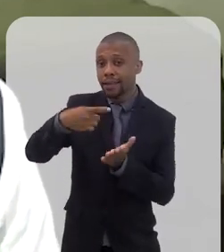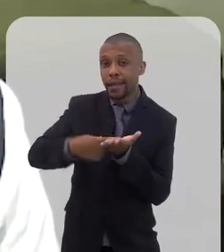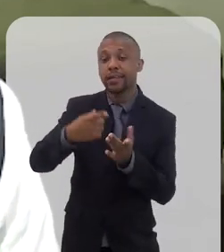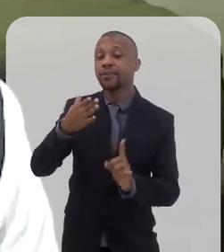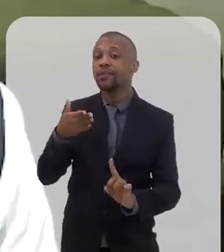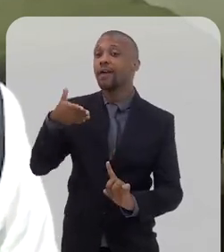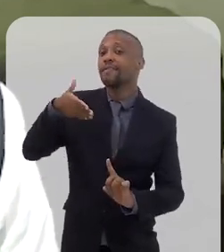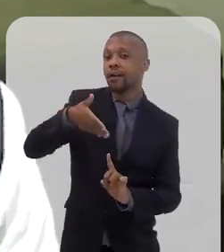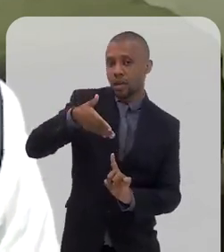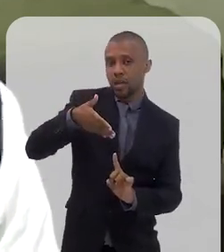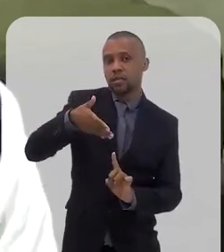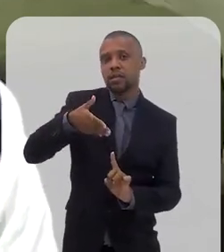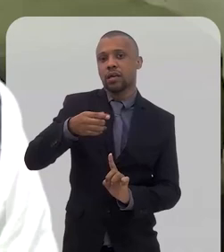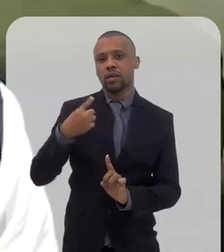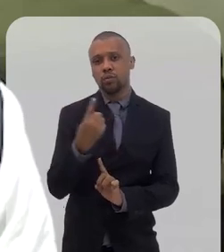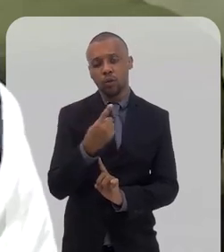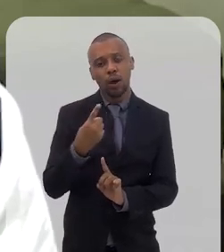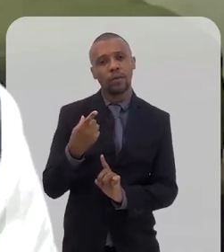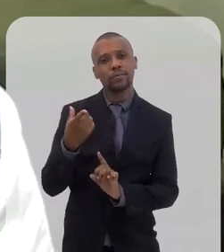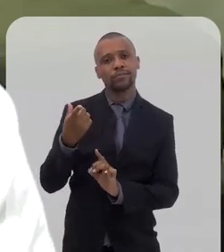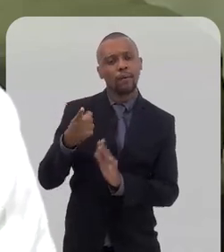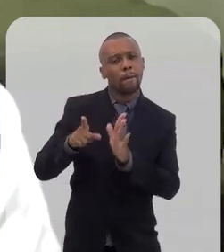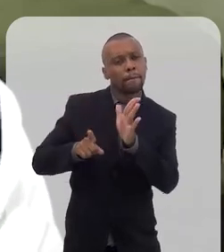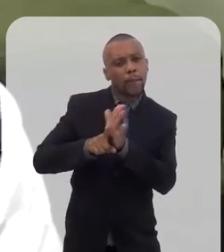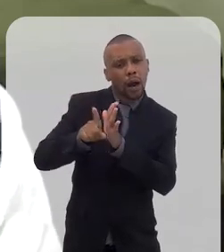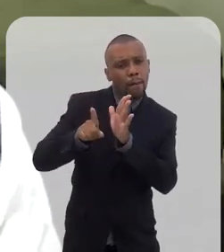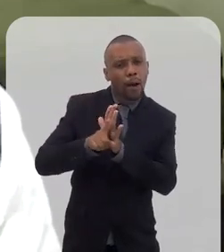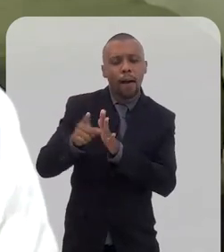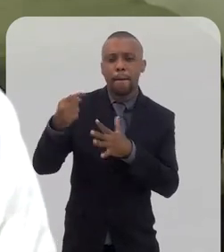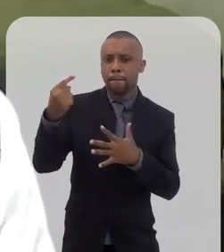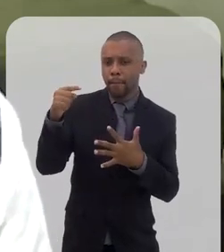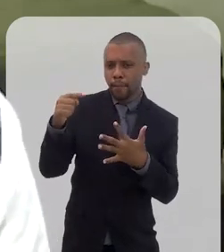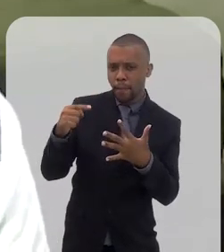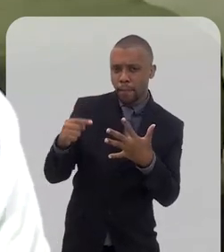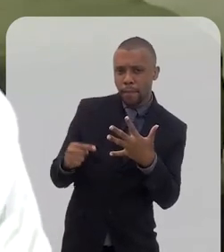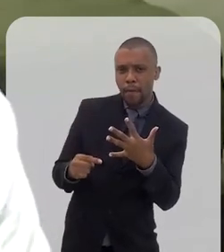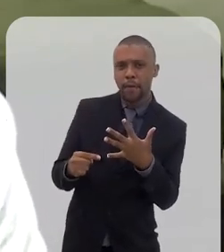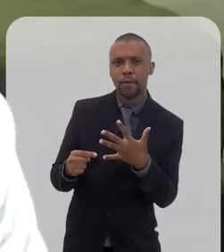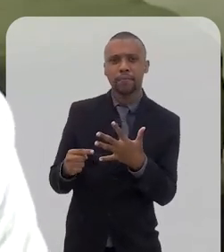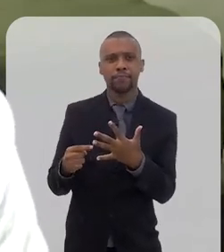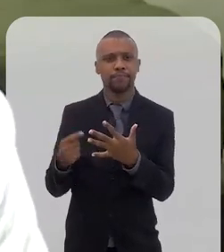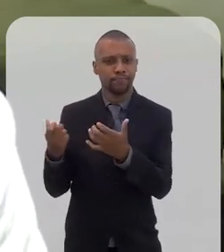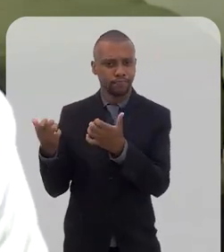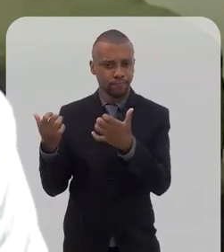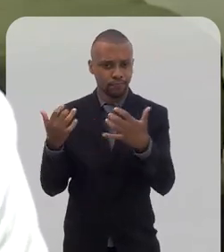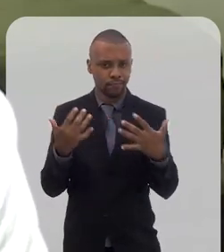de referência, é a data pela qual nós fazemos as perguntas, né? Quer dizer,